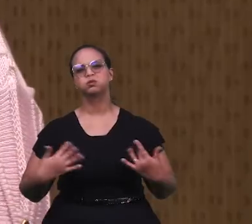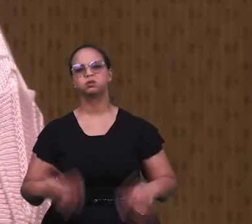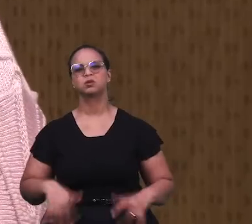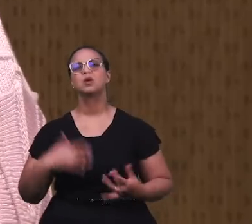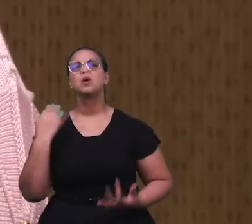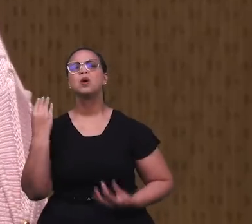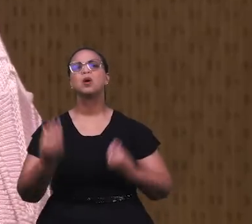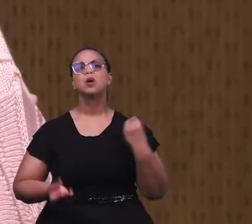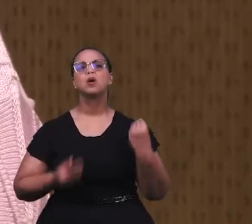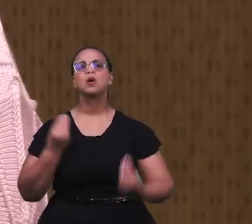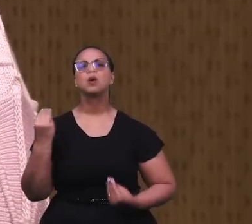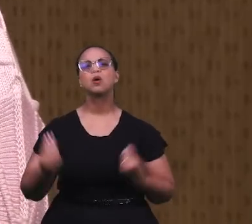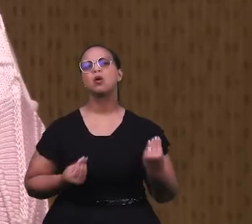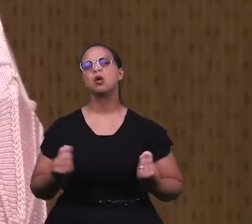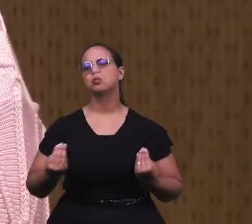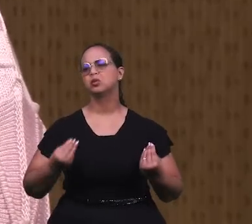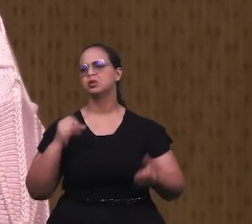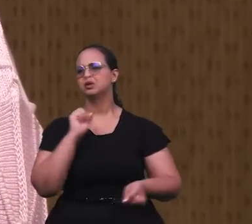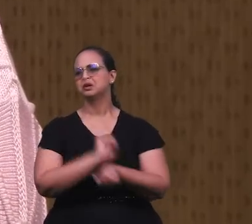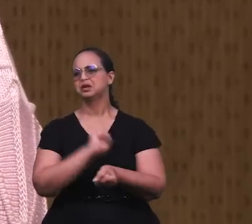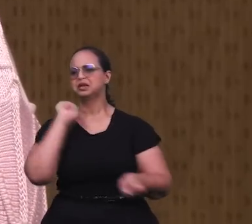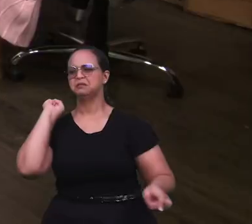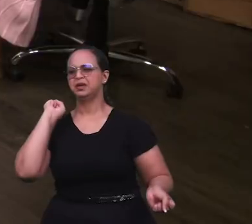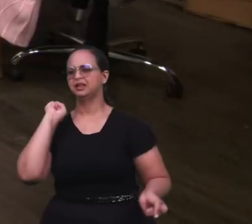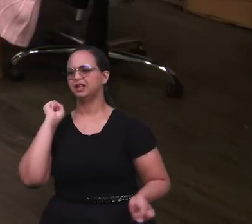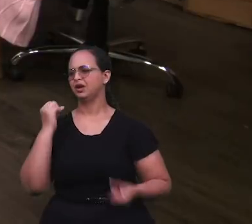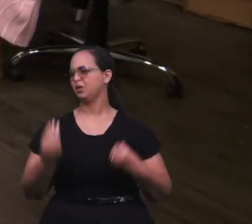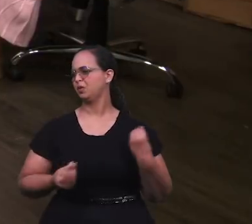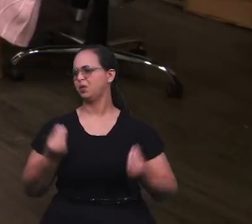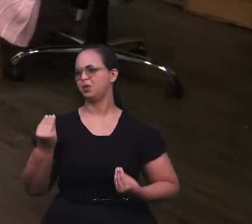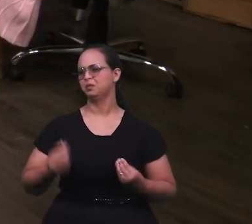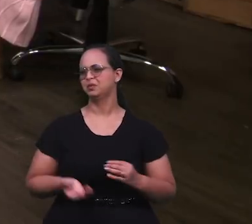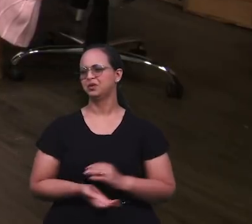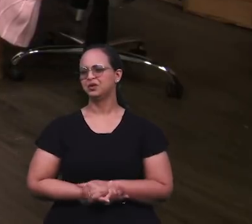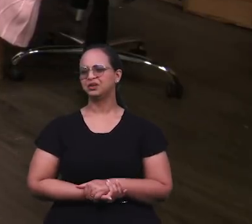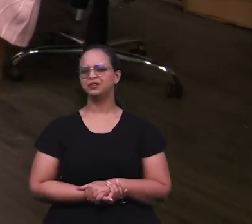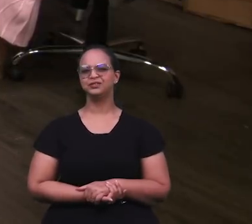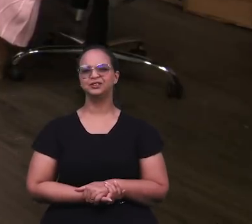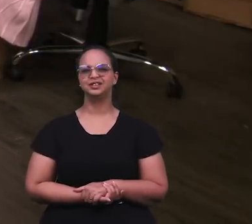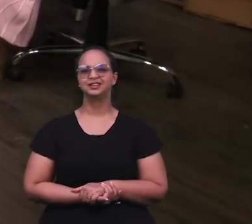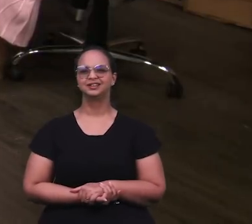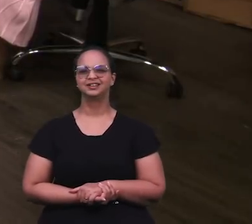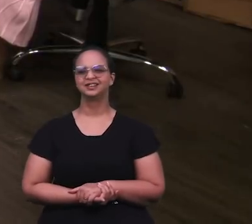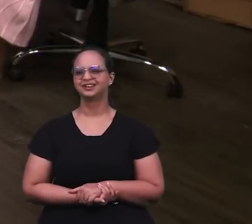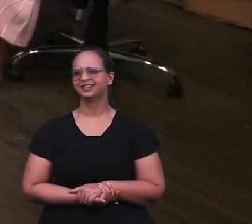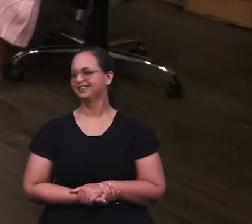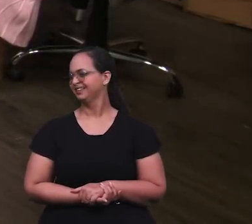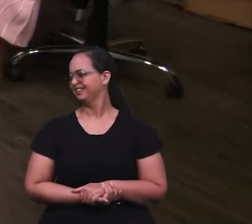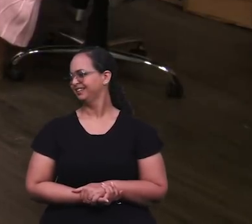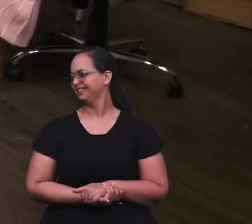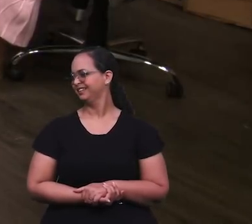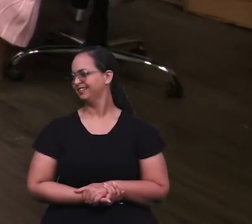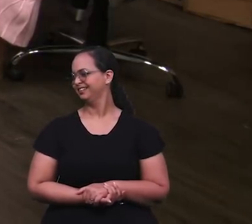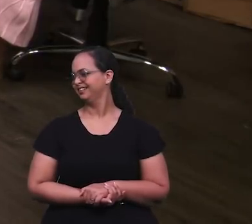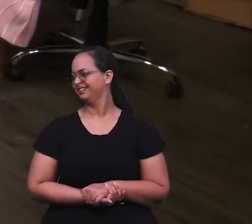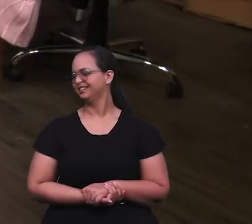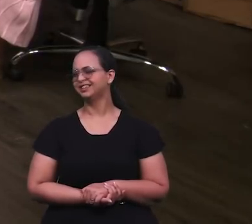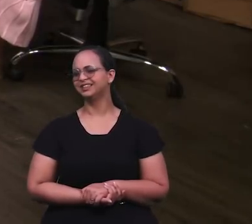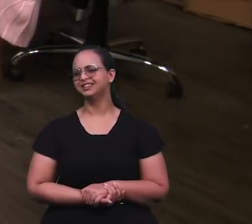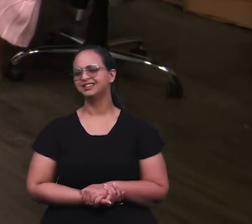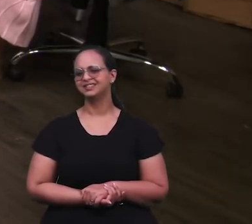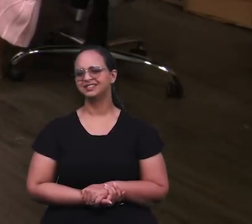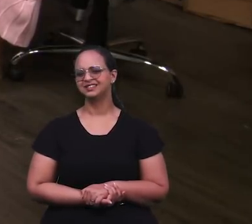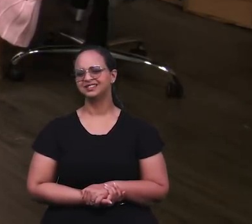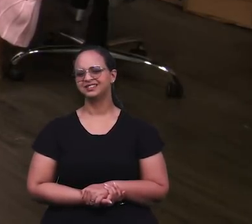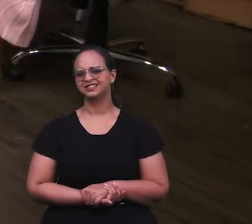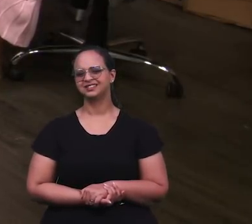melhor forma de sair dessa condição? Olha, existem mágoas, aqueles que estão em casa. Nós já dissemos,